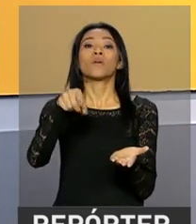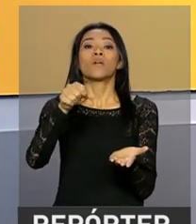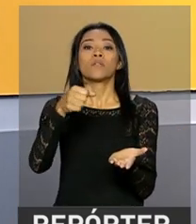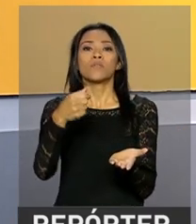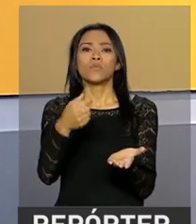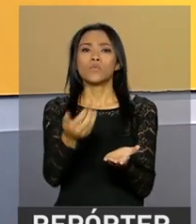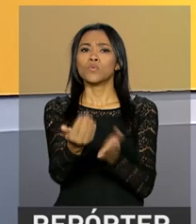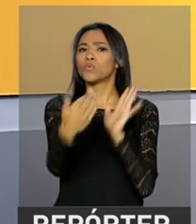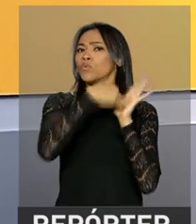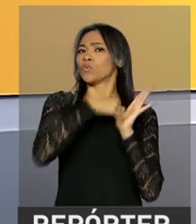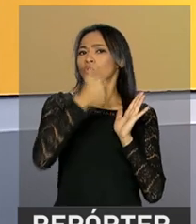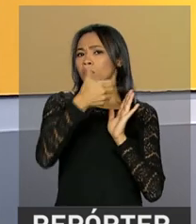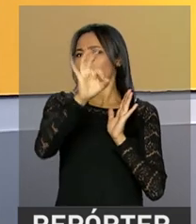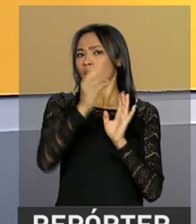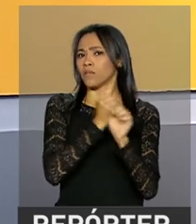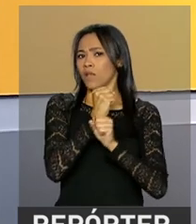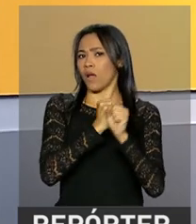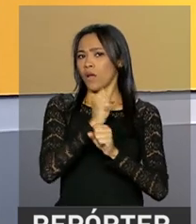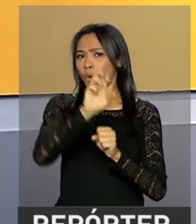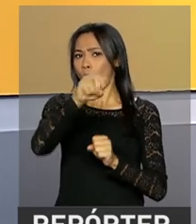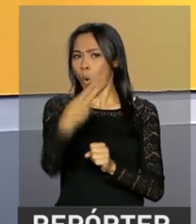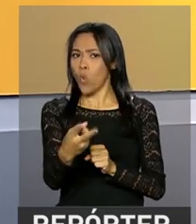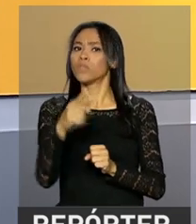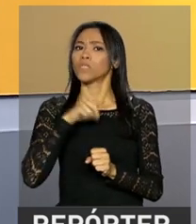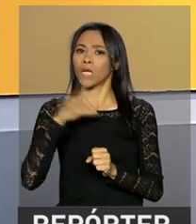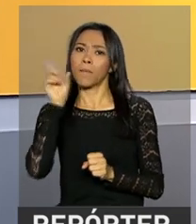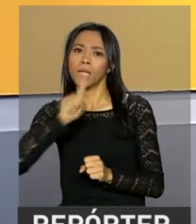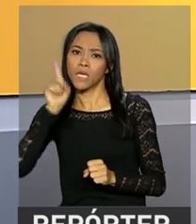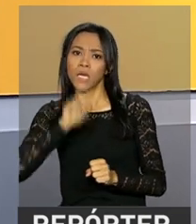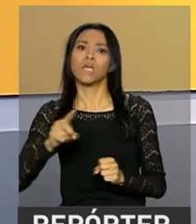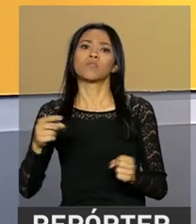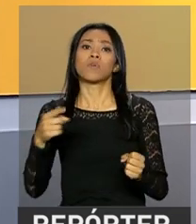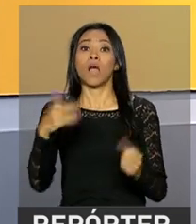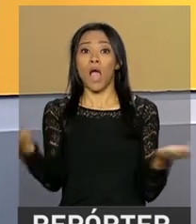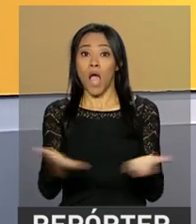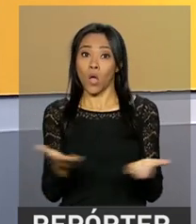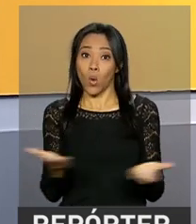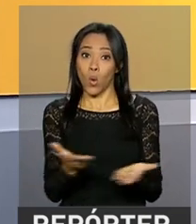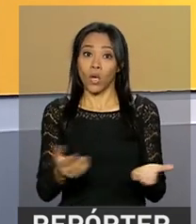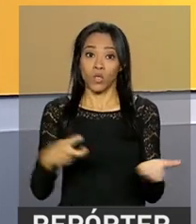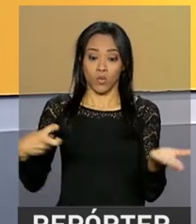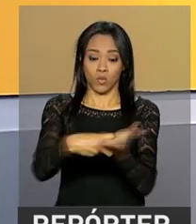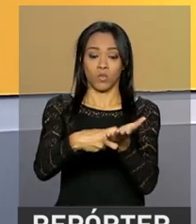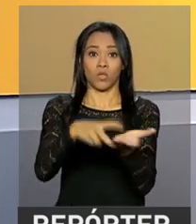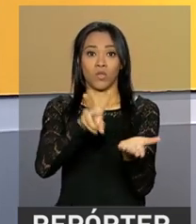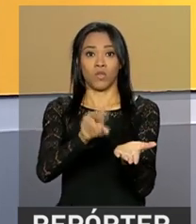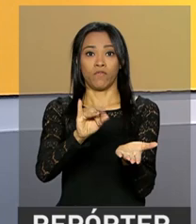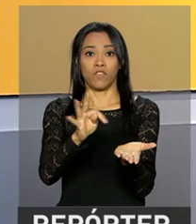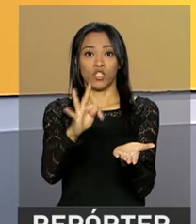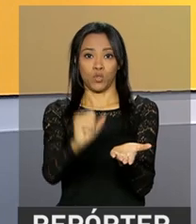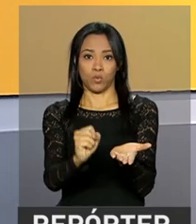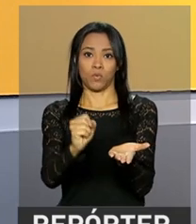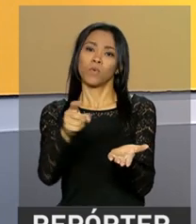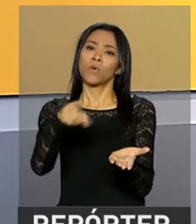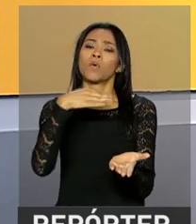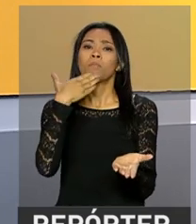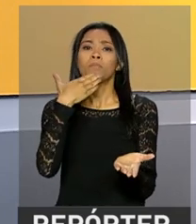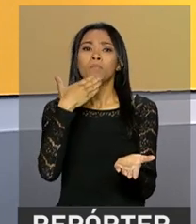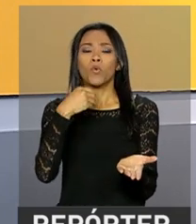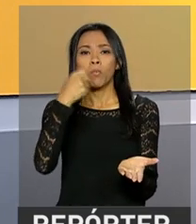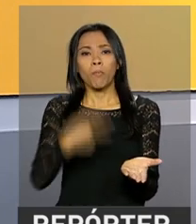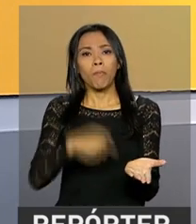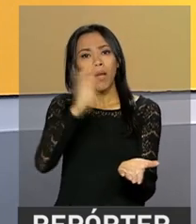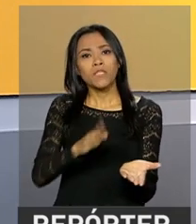anos ou que tenam visto americano válido agora no lugar do visto os brasileiros devem solicitar